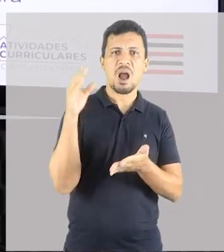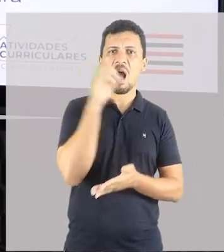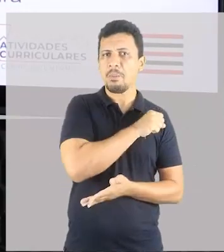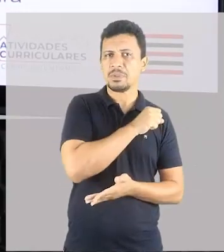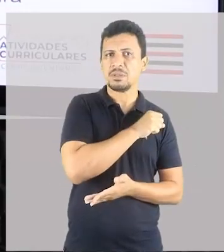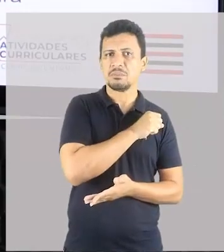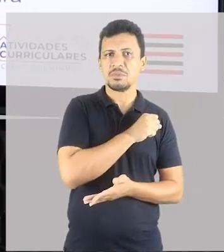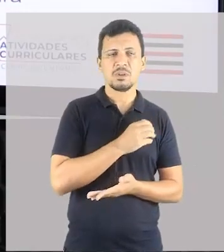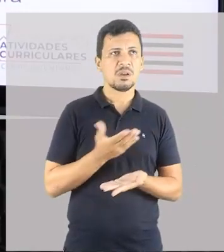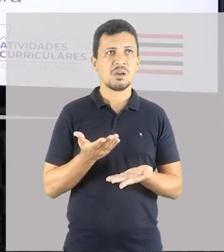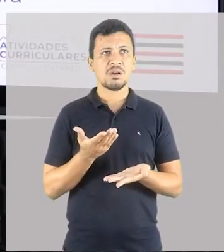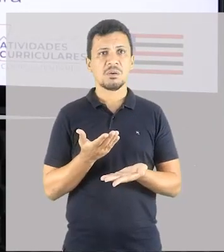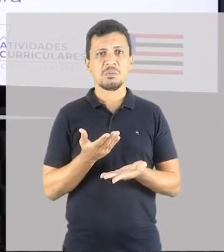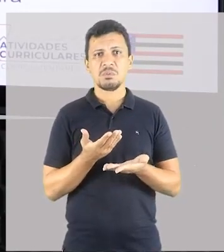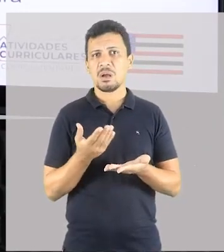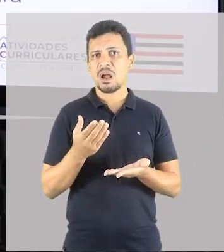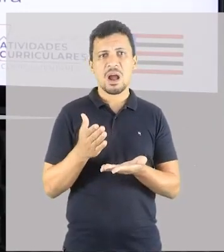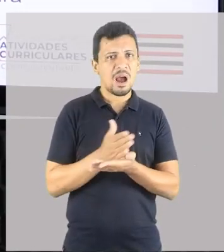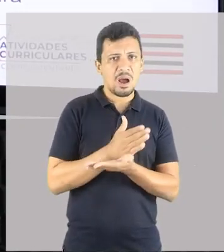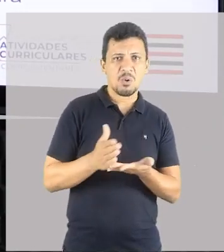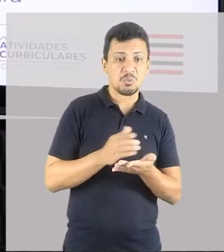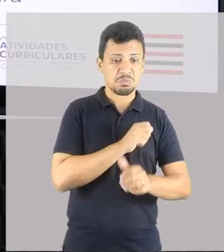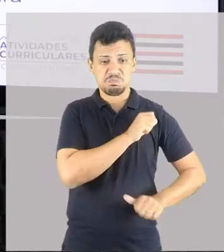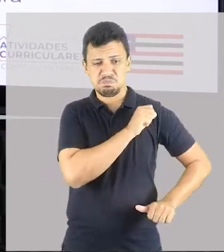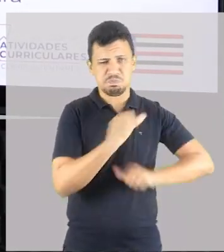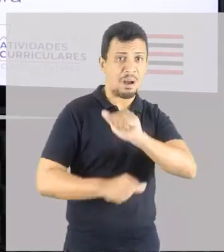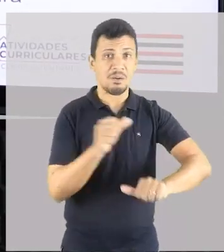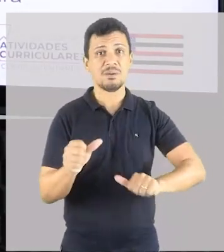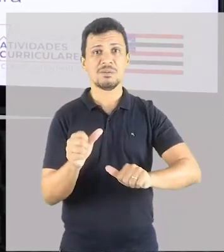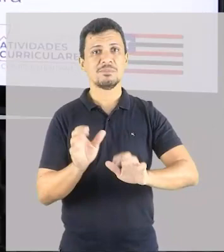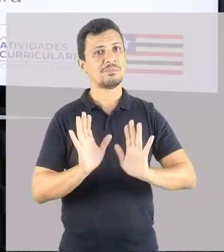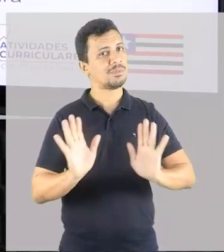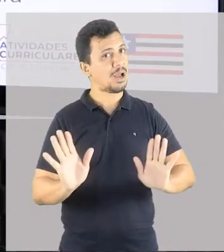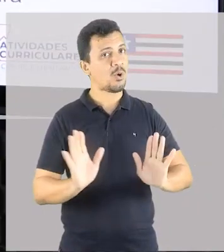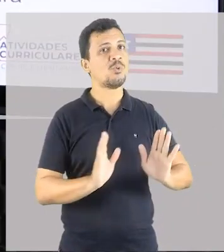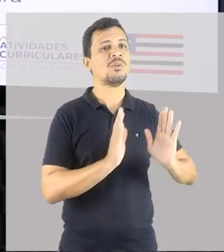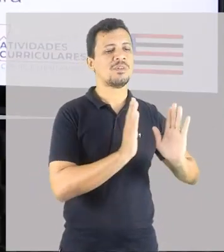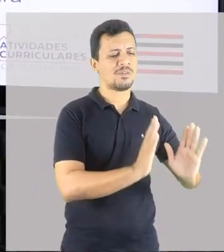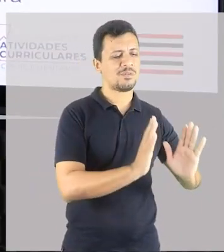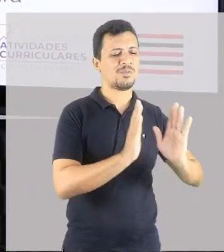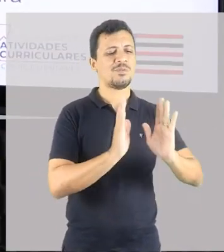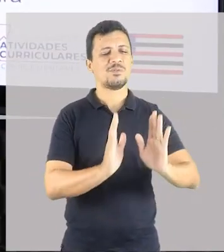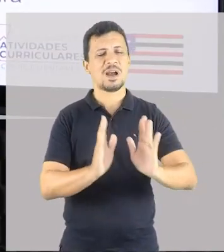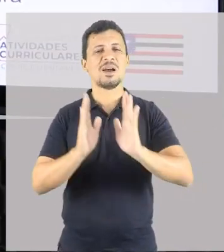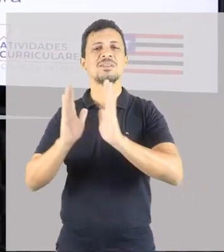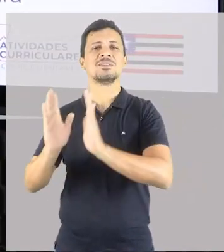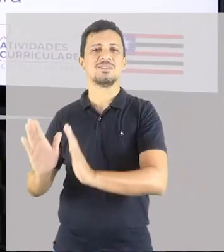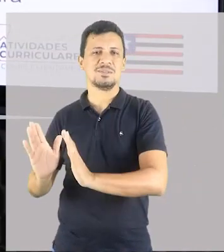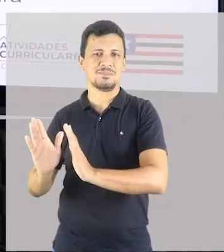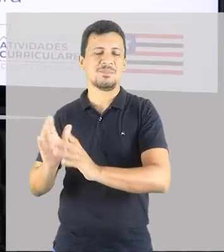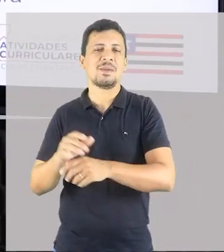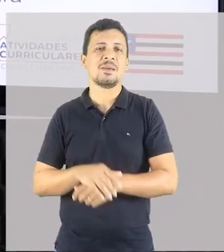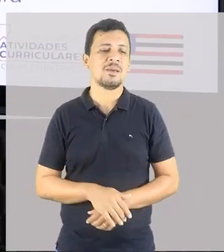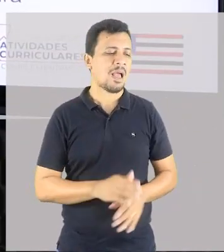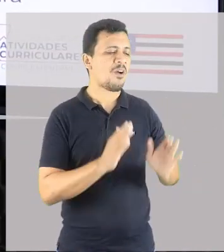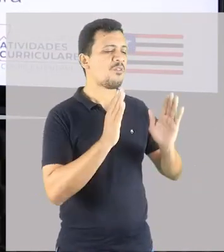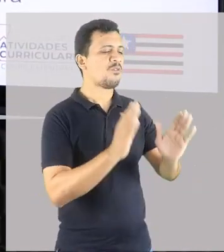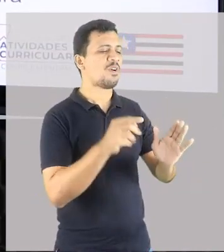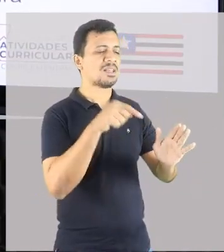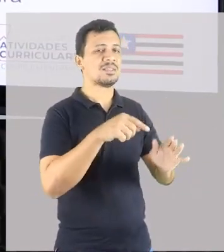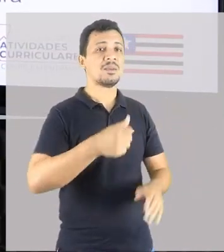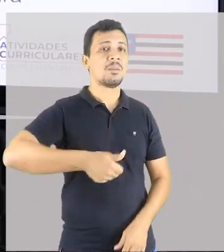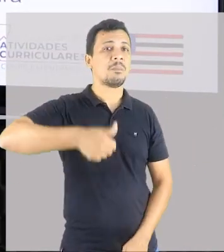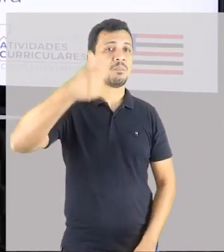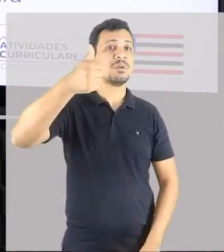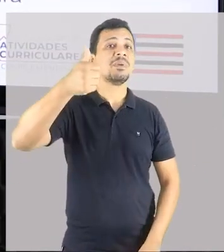rápida, de um momento para o outro, uma transformação. Ele vai passando por fases, certo? E a primeira fase do